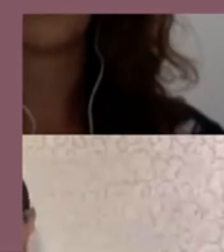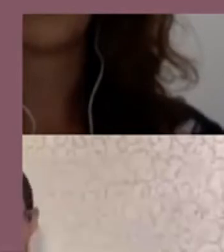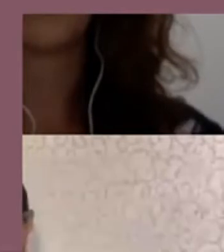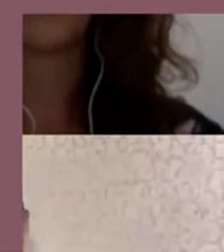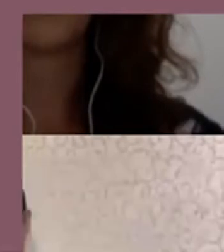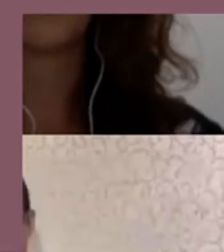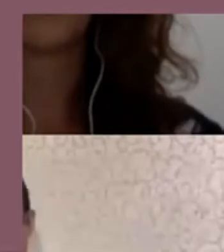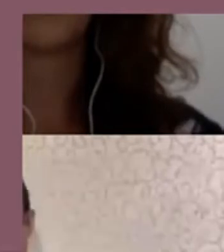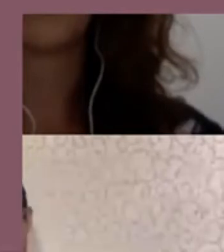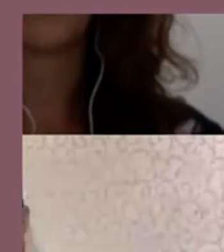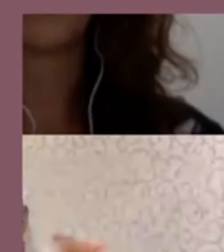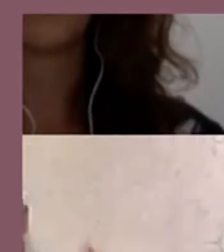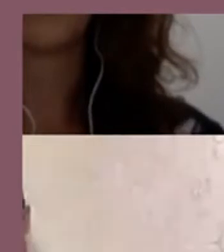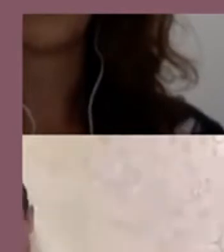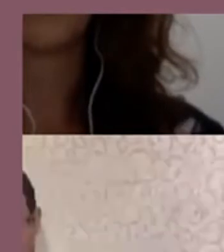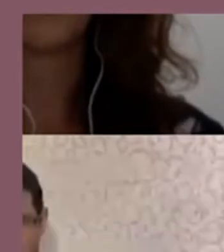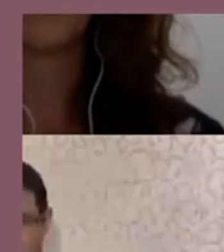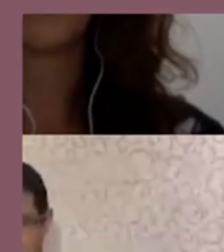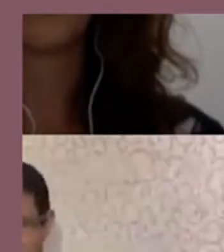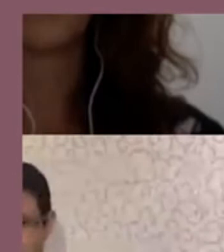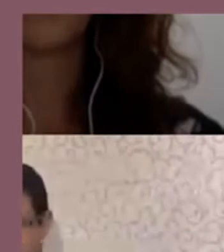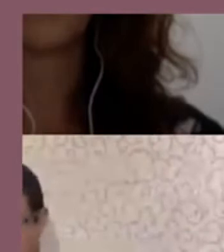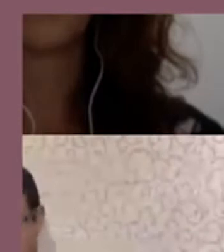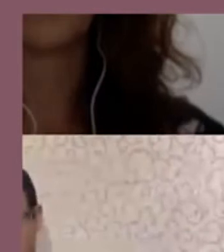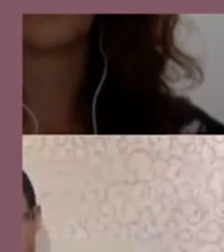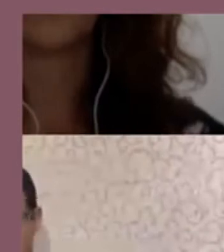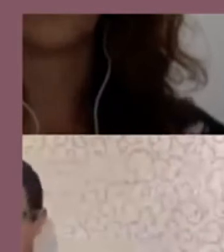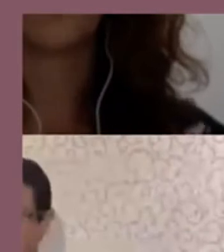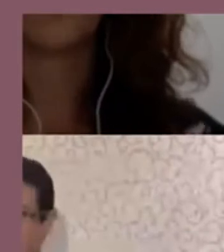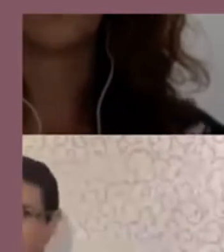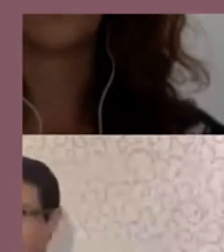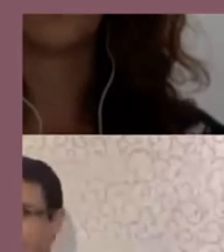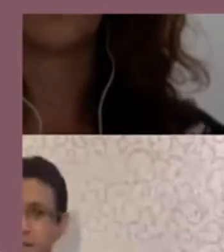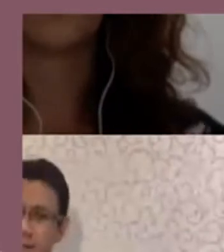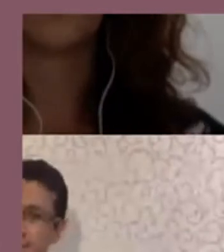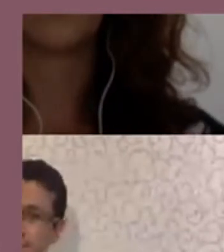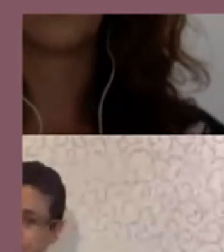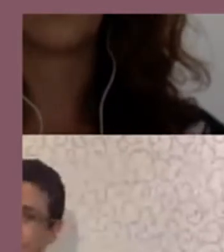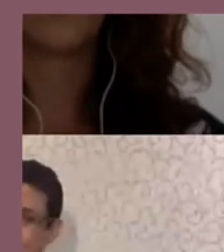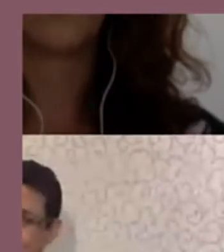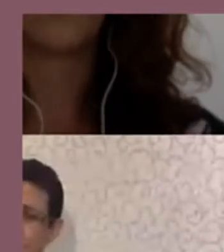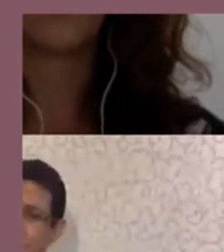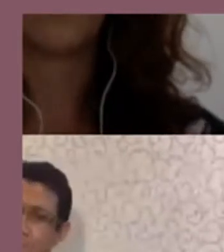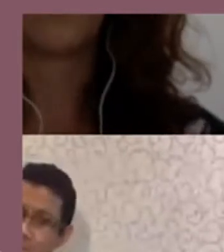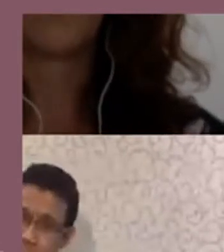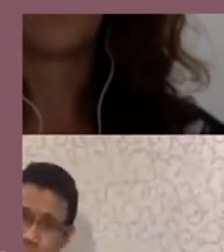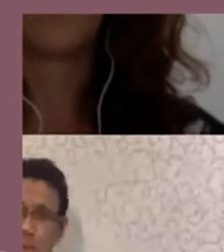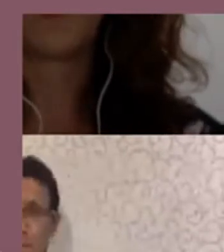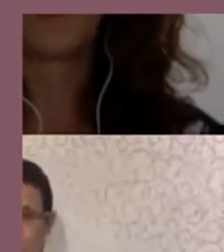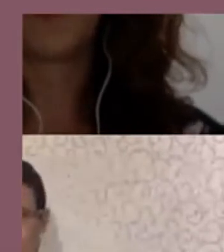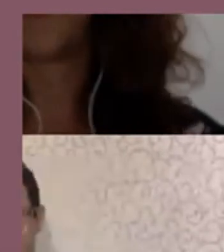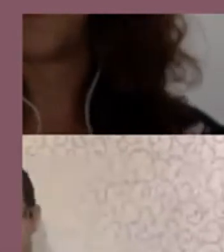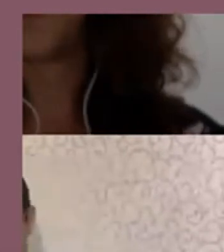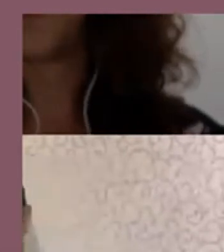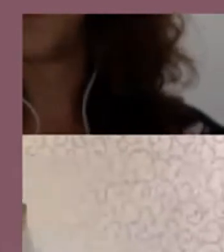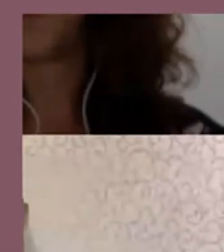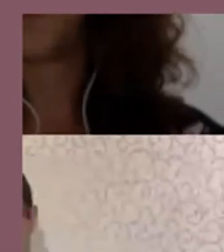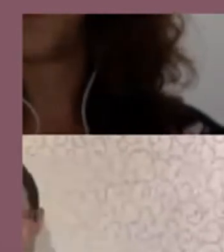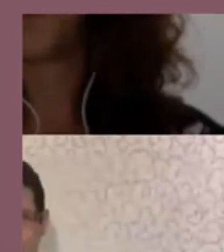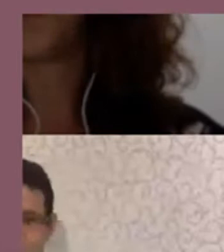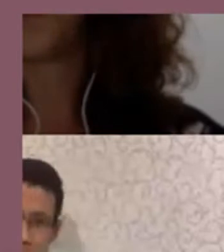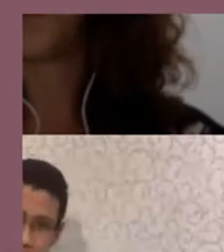para cada cidadã, serve de orientação para os professores, serve de orientação para os pais e serve de